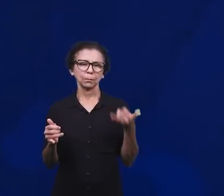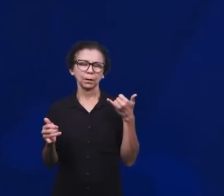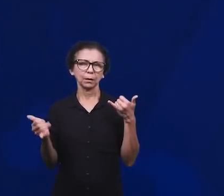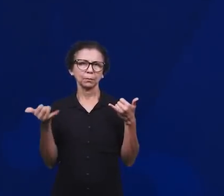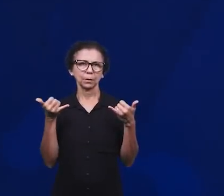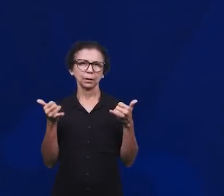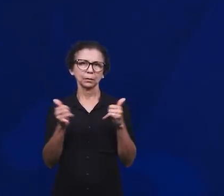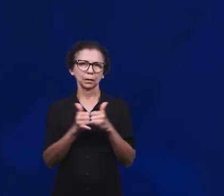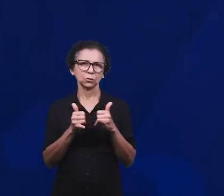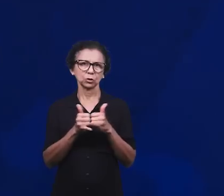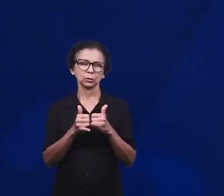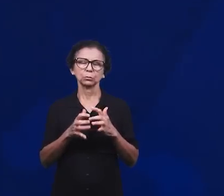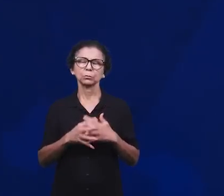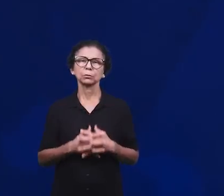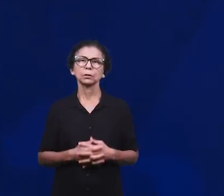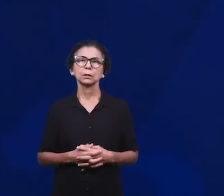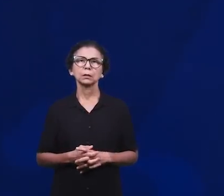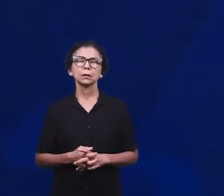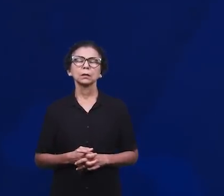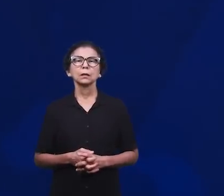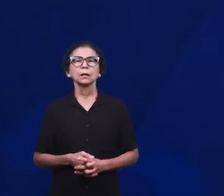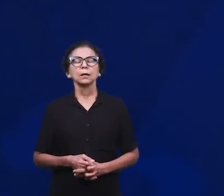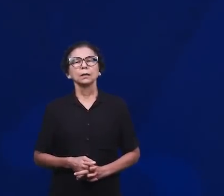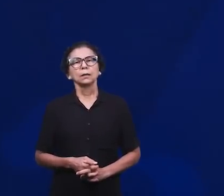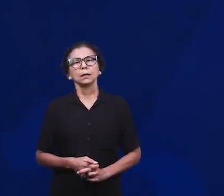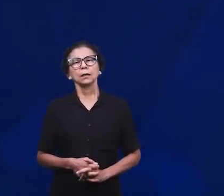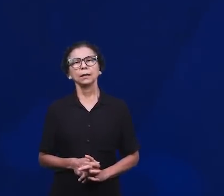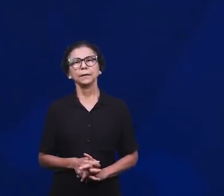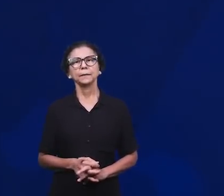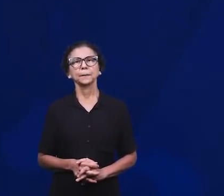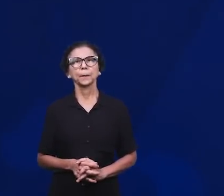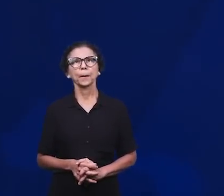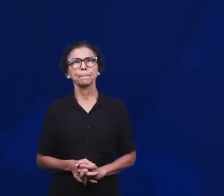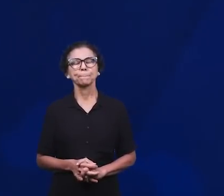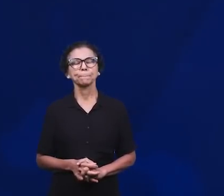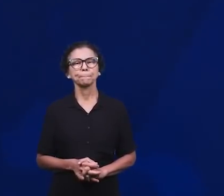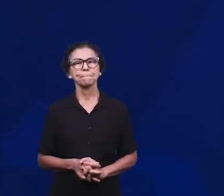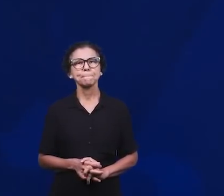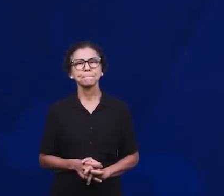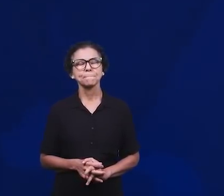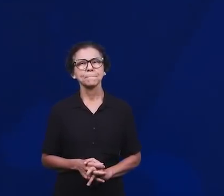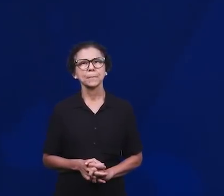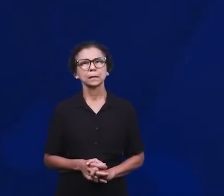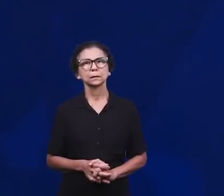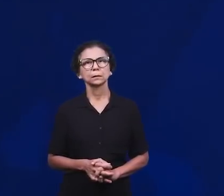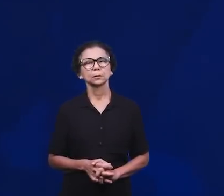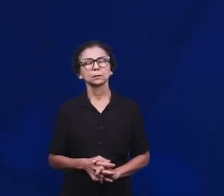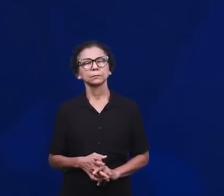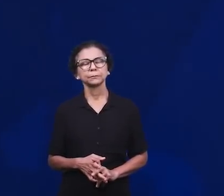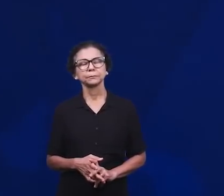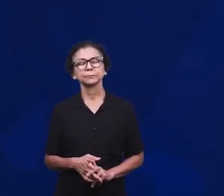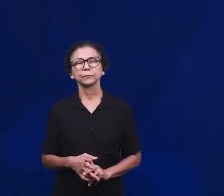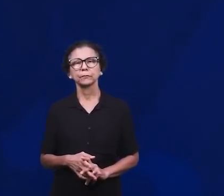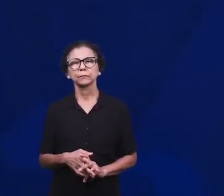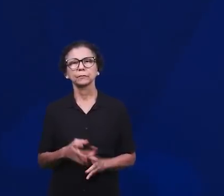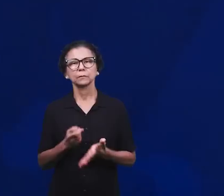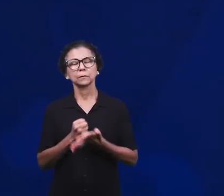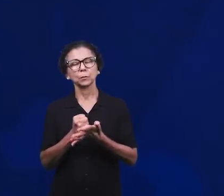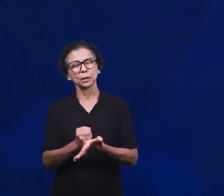e você vai ser atendido, sua ligação vai ser atendida e o pastor vai transmitir uma palavra da parte do Senhor para a sua vida, vai te ouvir.